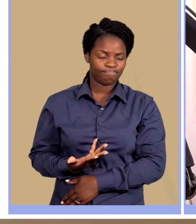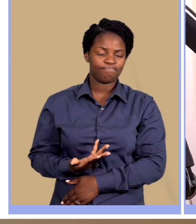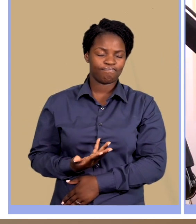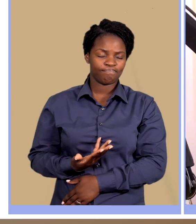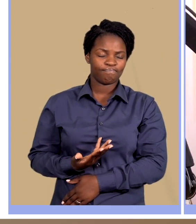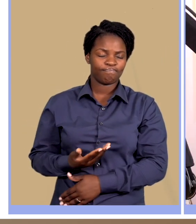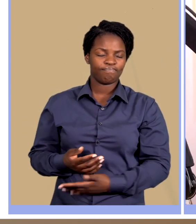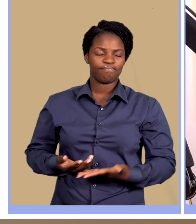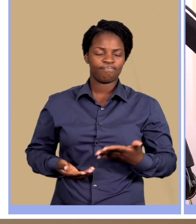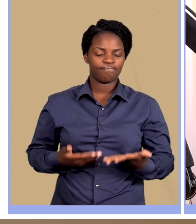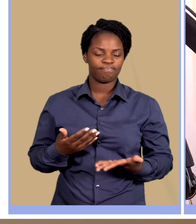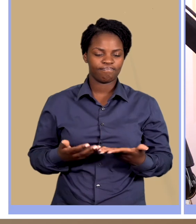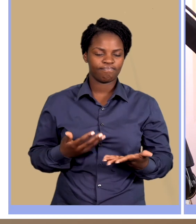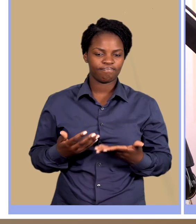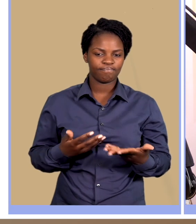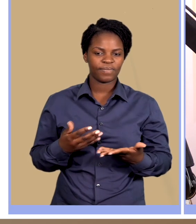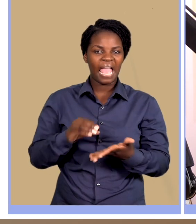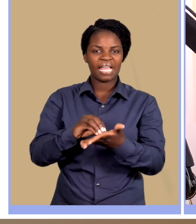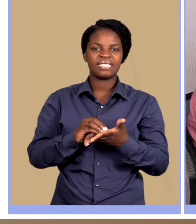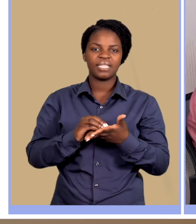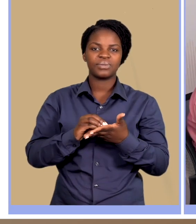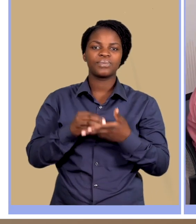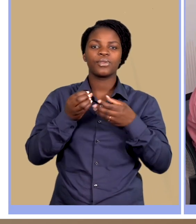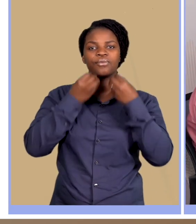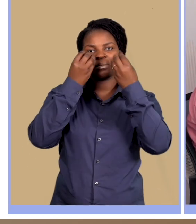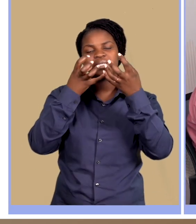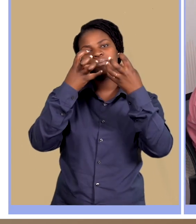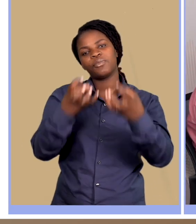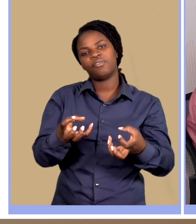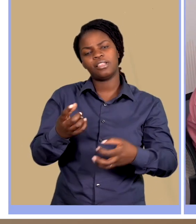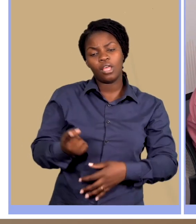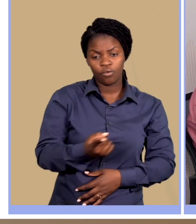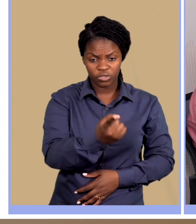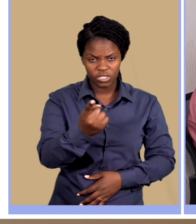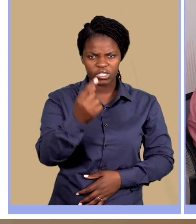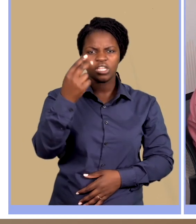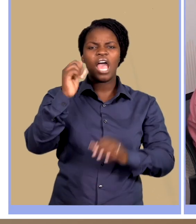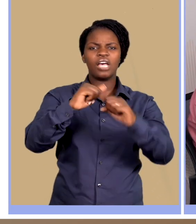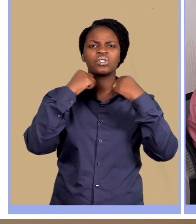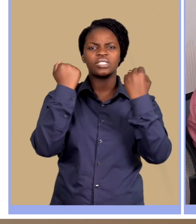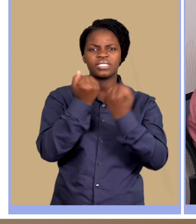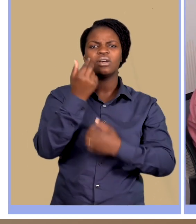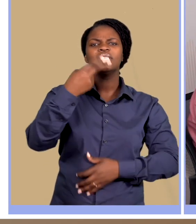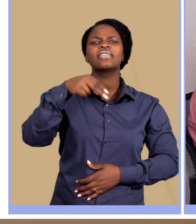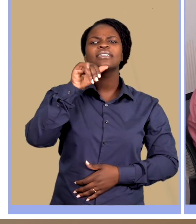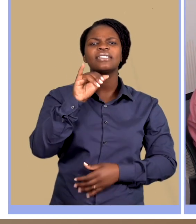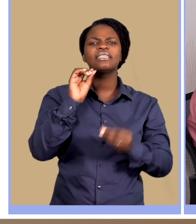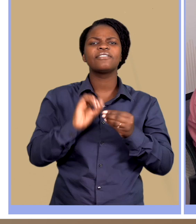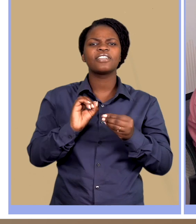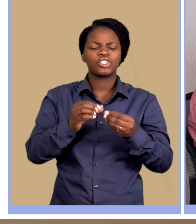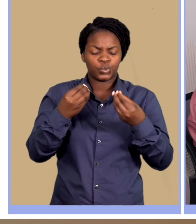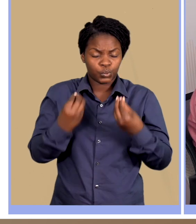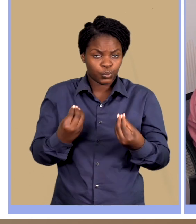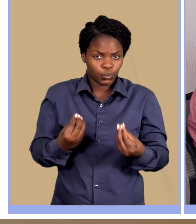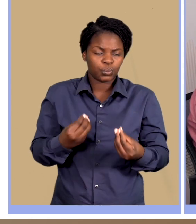terem esse acesso à informação. Como é que a HI talvez pode trazer aqui uma experiência daquilo que fazem, como é que